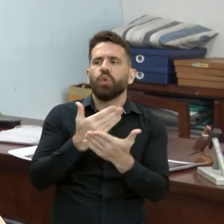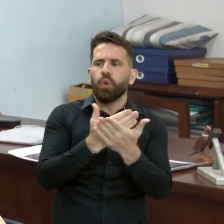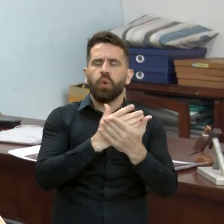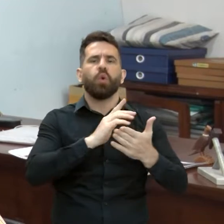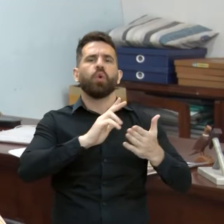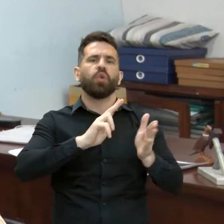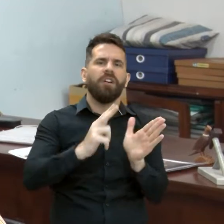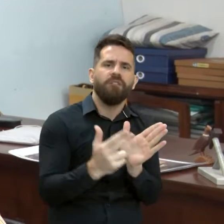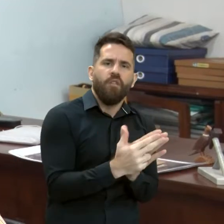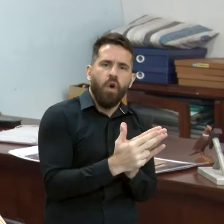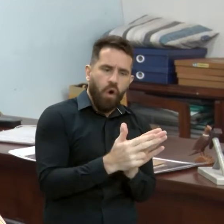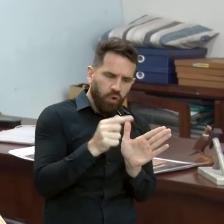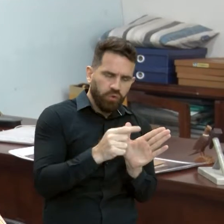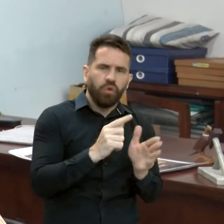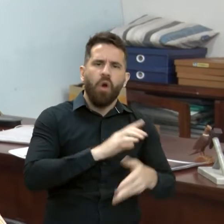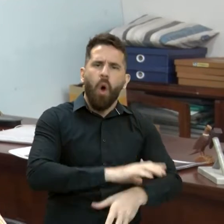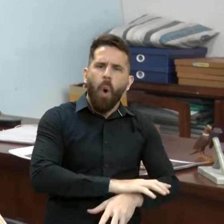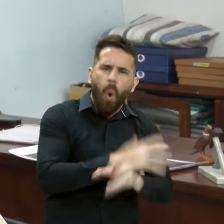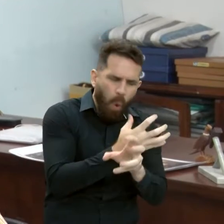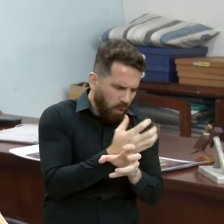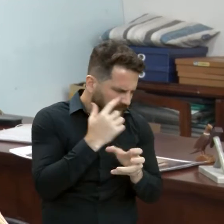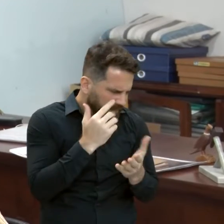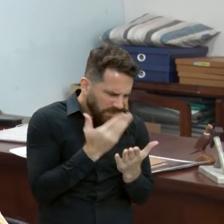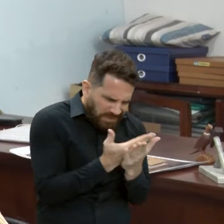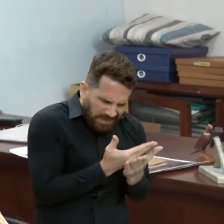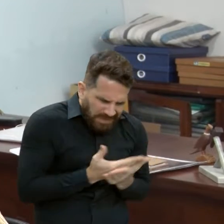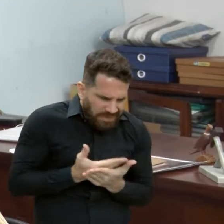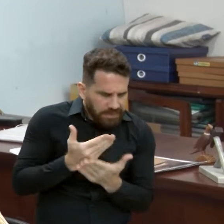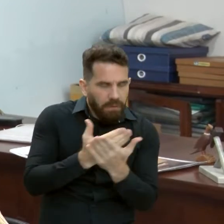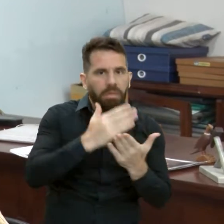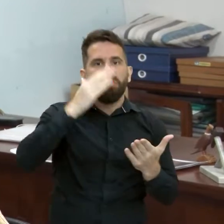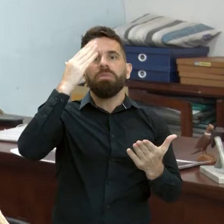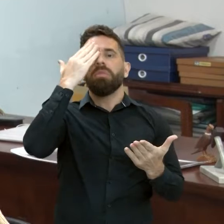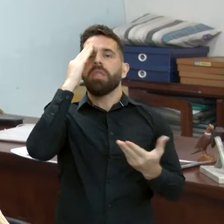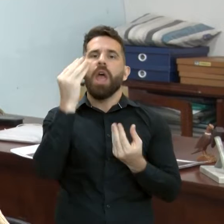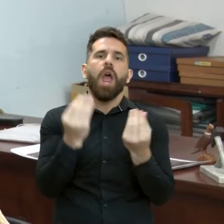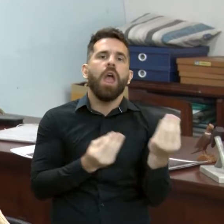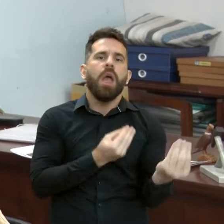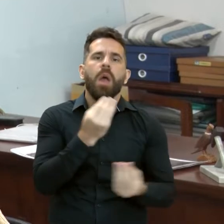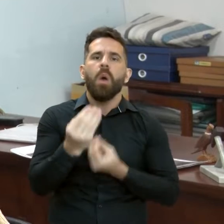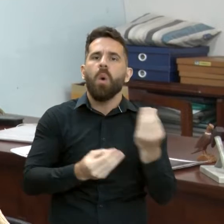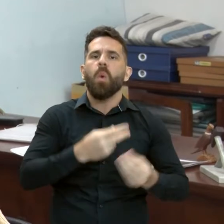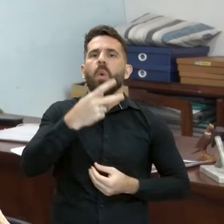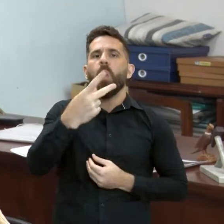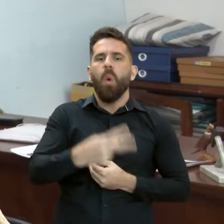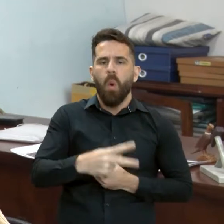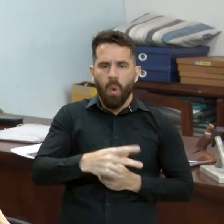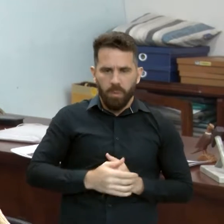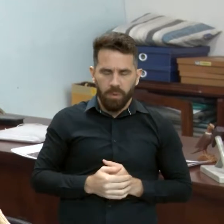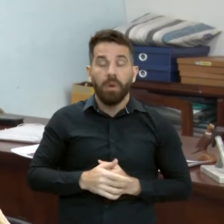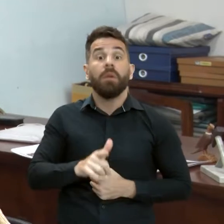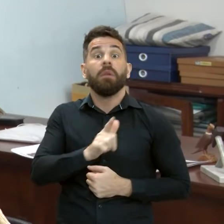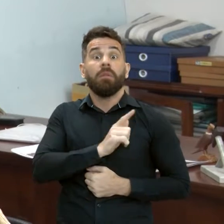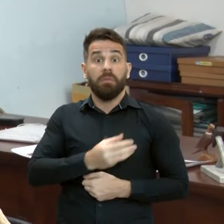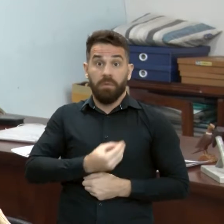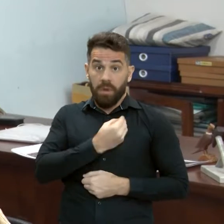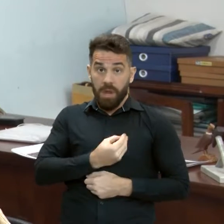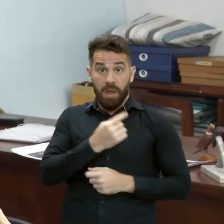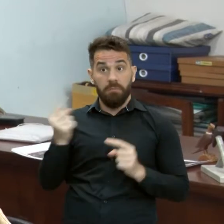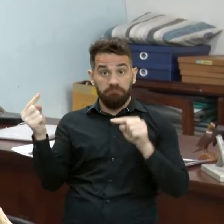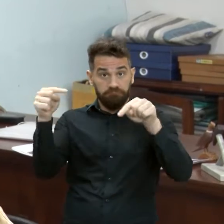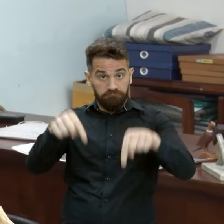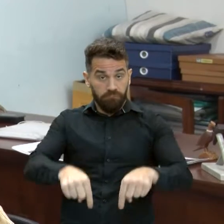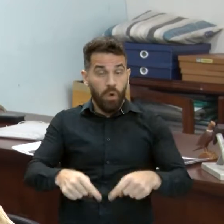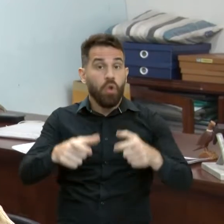da vida na Terra. Nós viemos até o Laboratório de Paleontologia e Evolução, aqui no campus de Aparecida de Goiânia, da